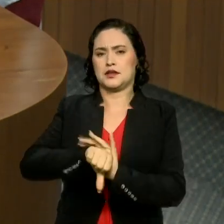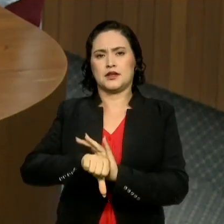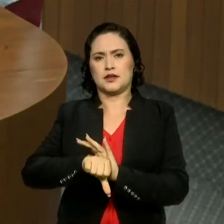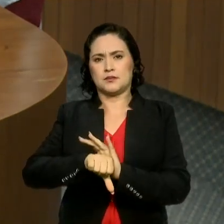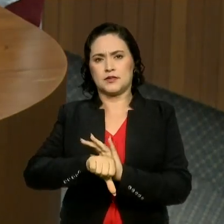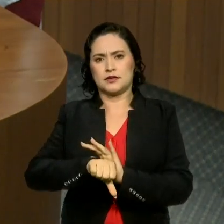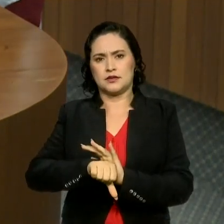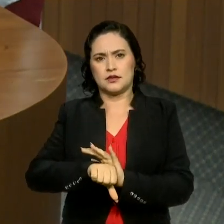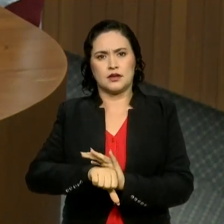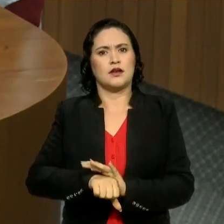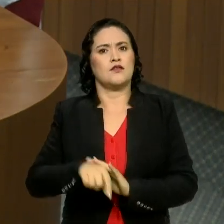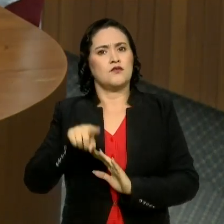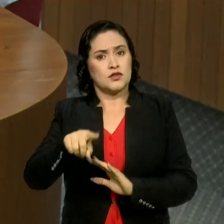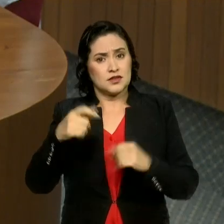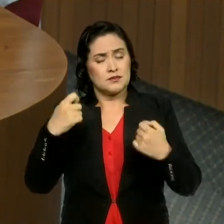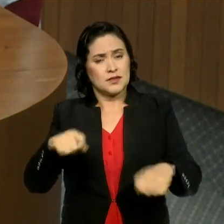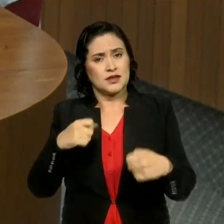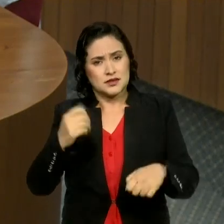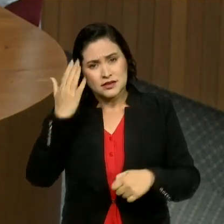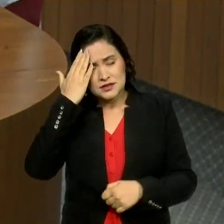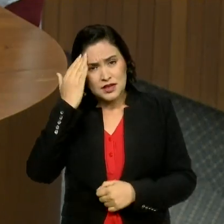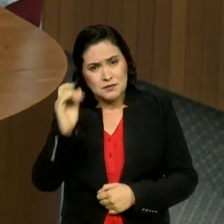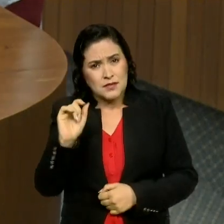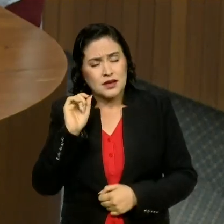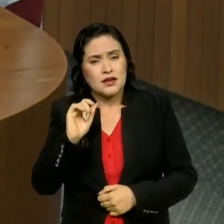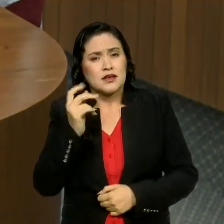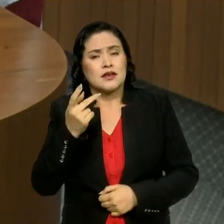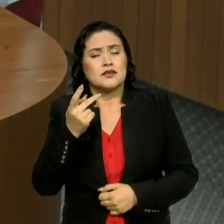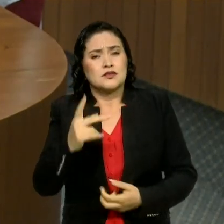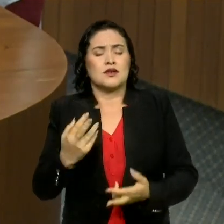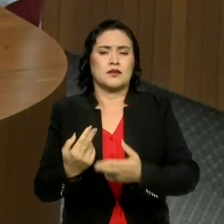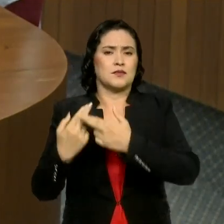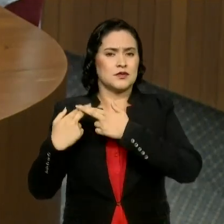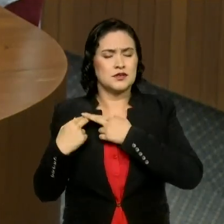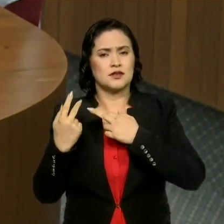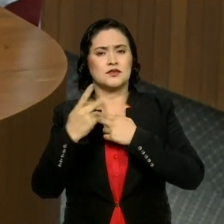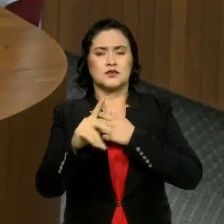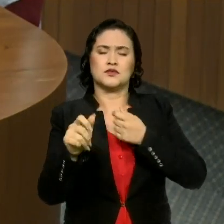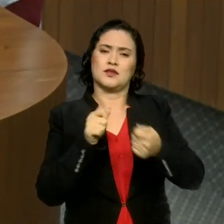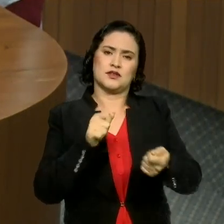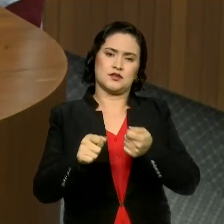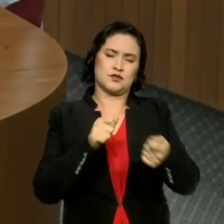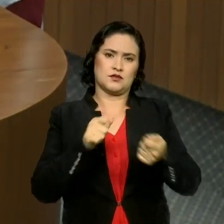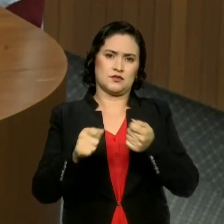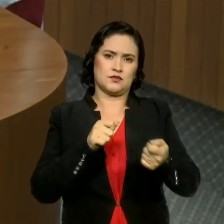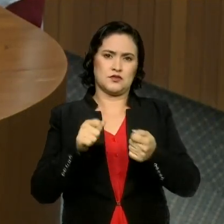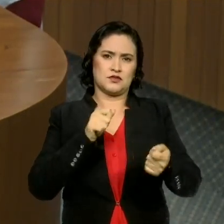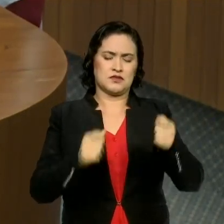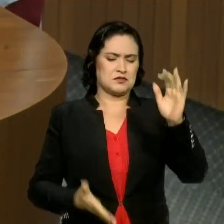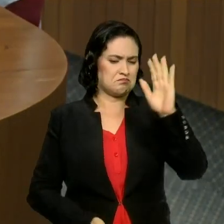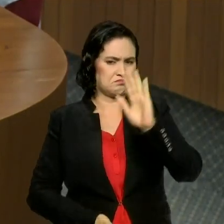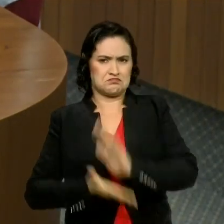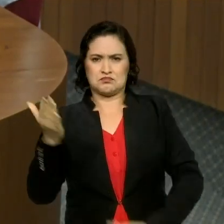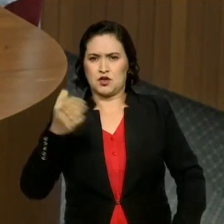pessoas, assuma as consequências de seus atos. Não saia correndo da forma covarde que você sempre sai. Eram essas palavras, senhor presidente.